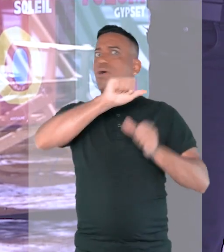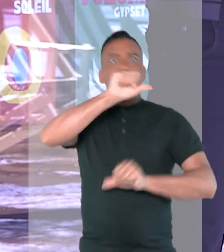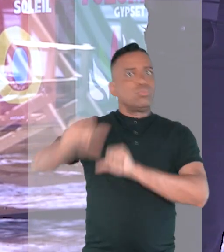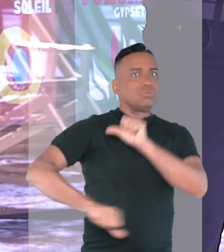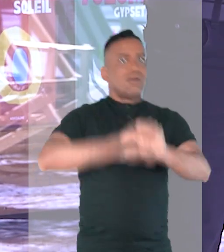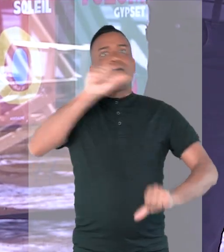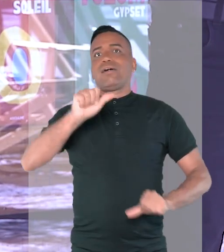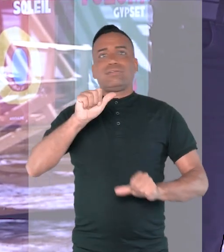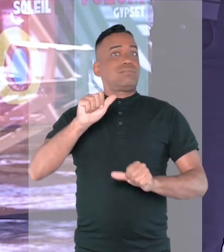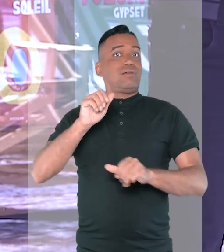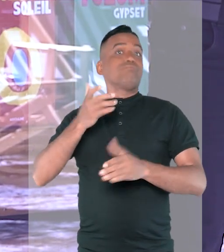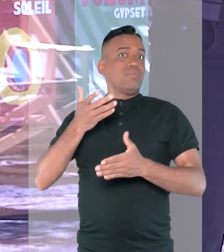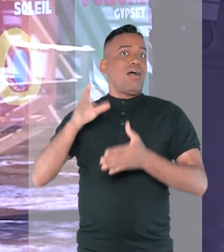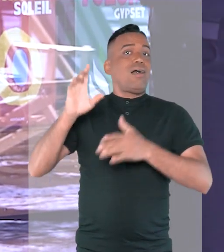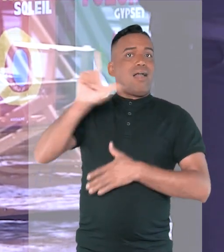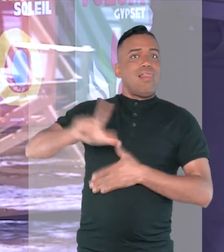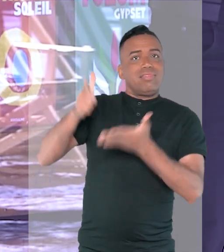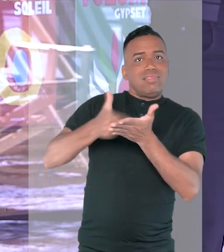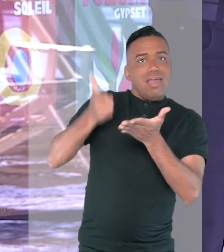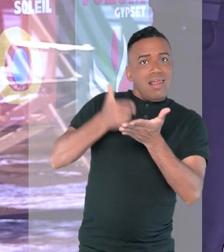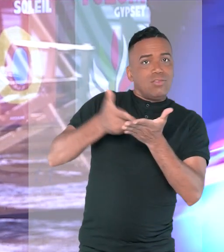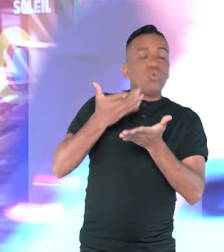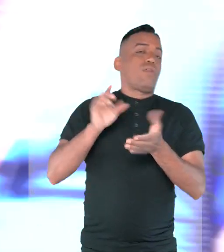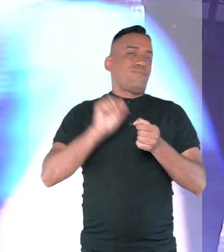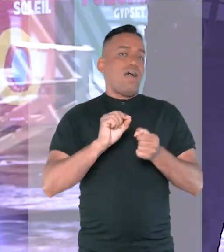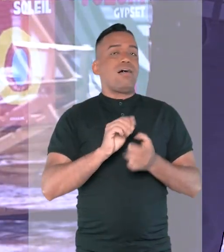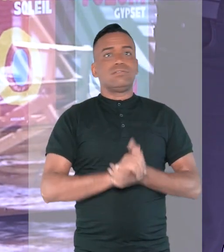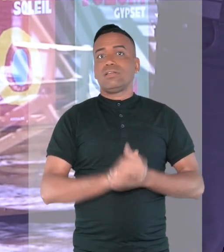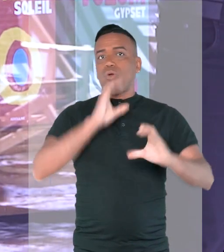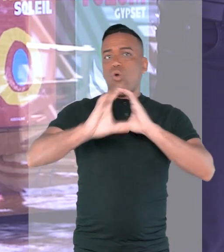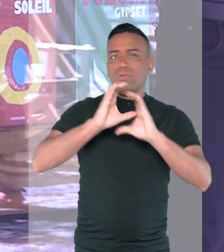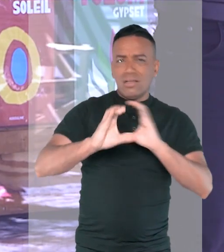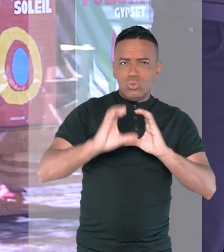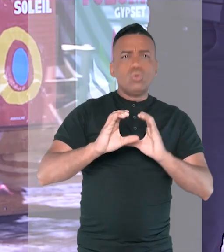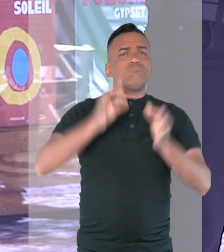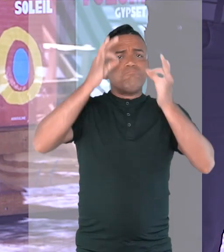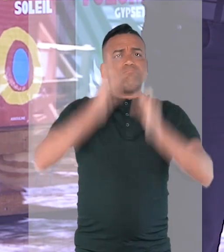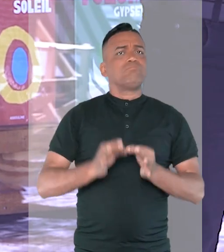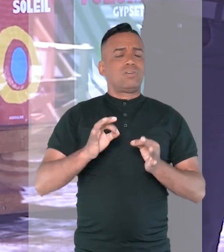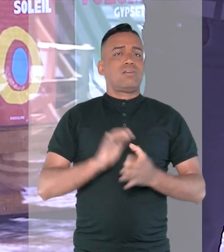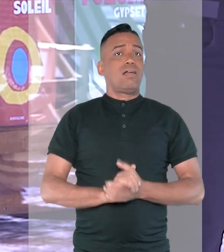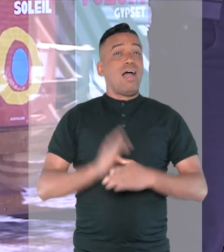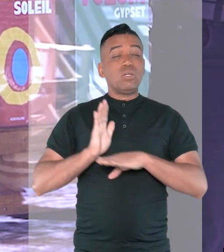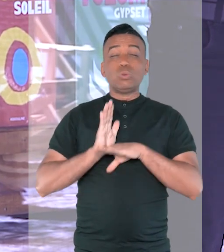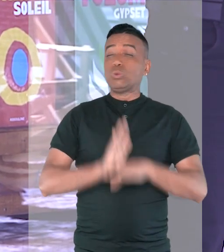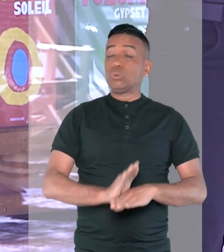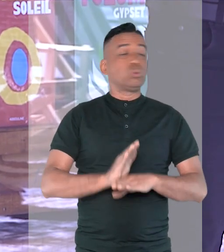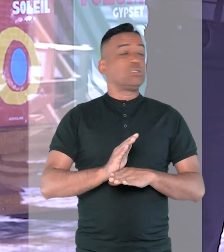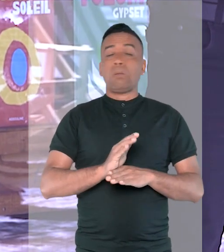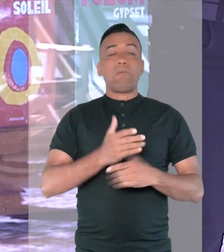poder transformador das palavras. Sofia está sentada em uma cadeira em frente à vitrine da livraria da rua